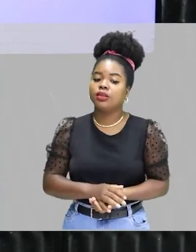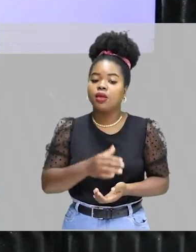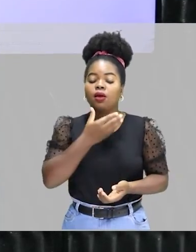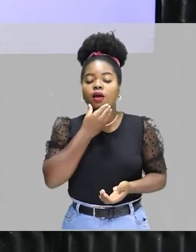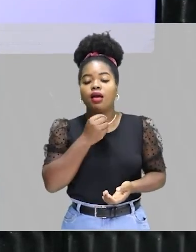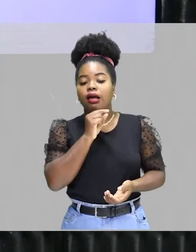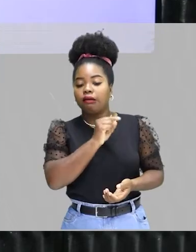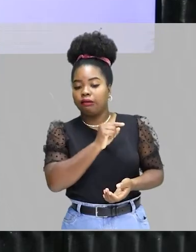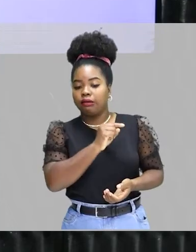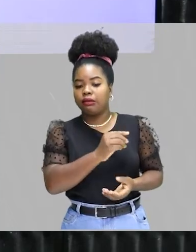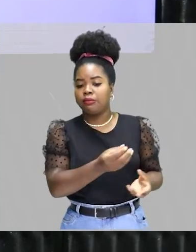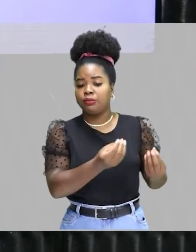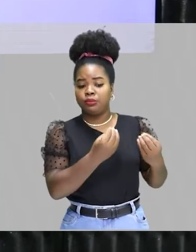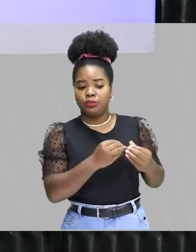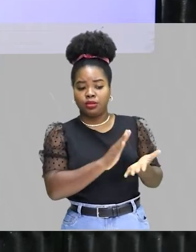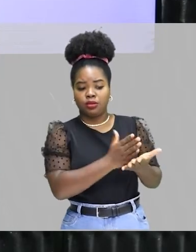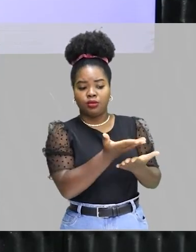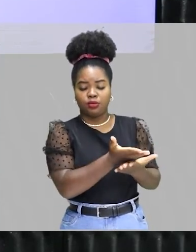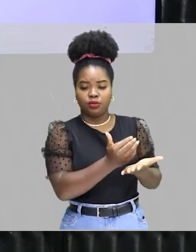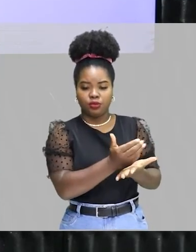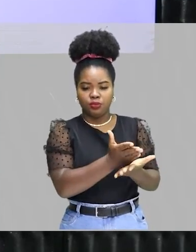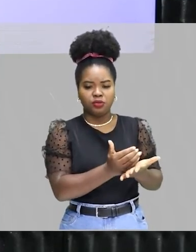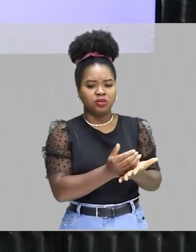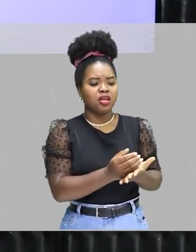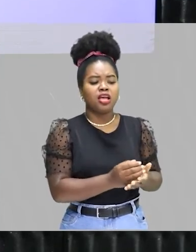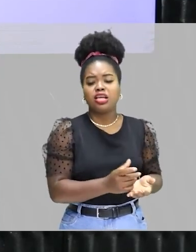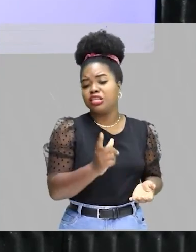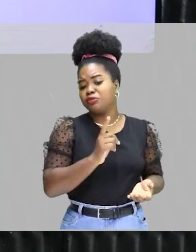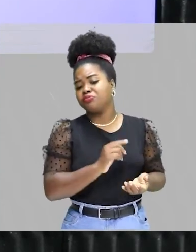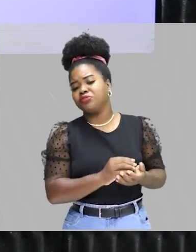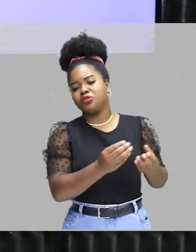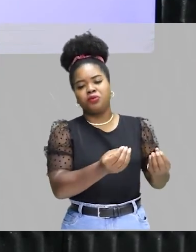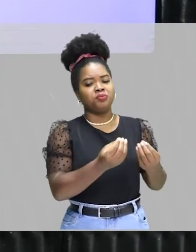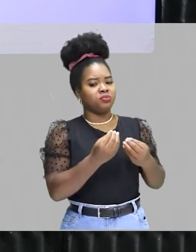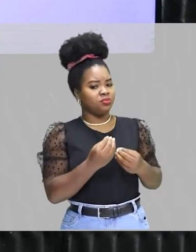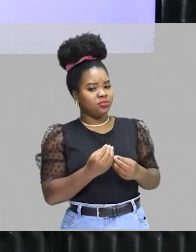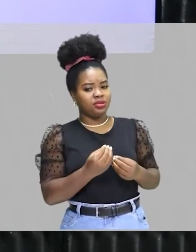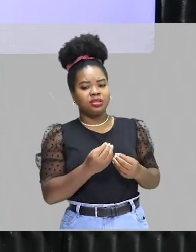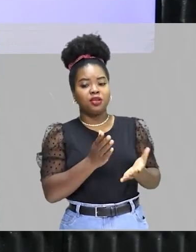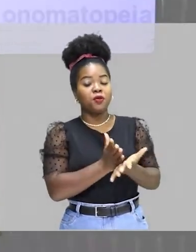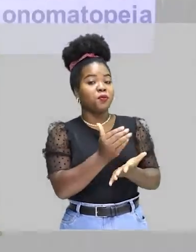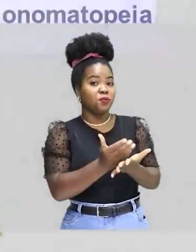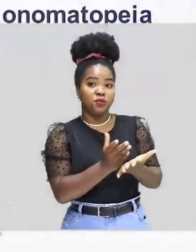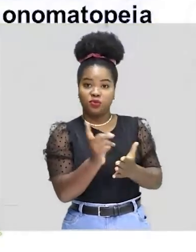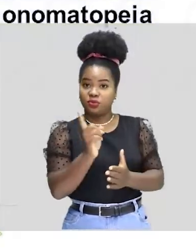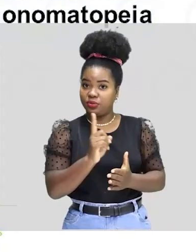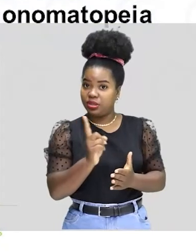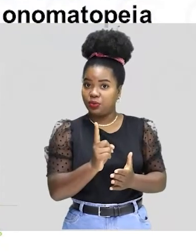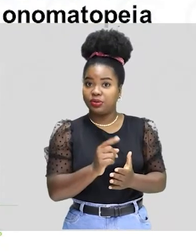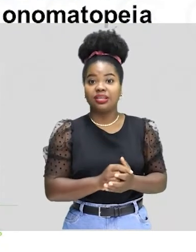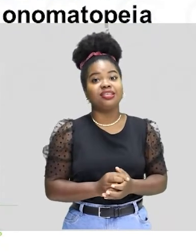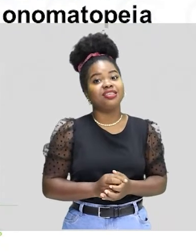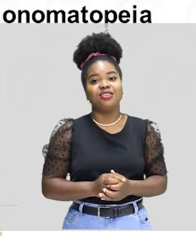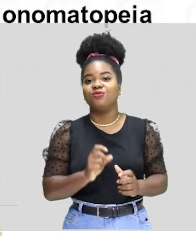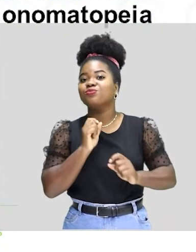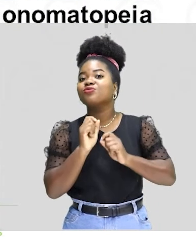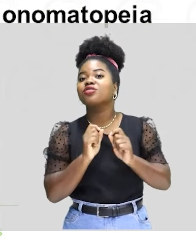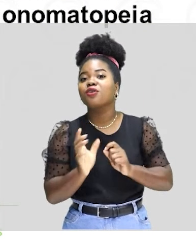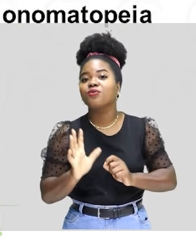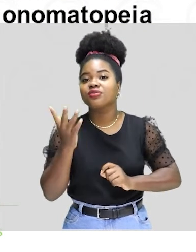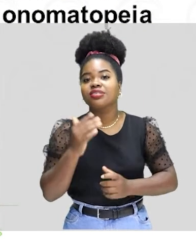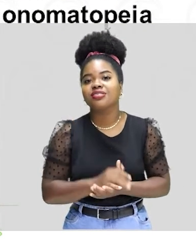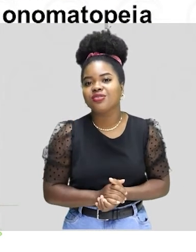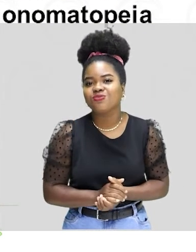bolo. Ele não chegou com um bolo gostoso para mim, não. Quer dizer que ele não apareceu ao encontro. Tá certo? Aí eu tenho